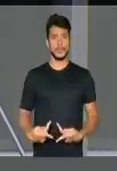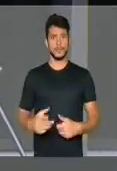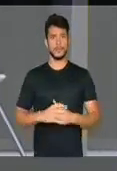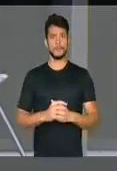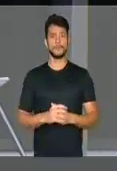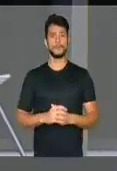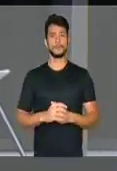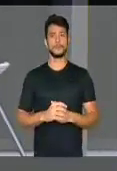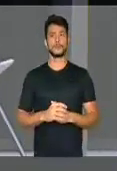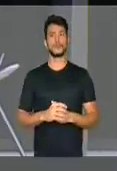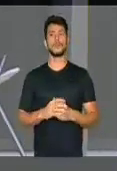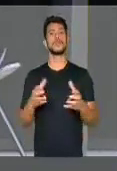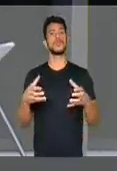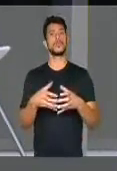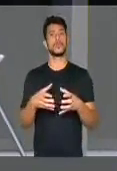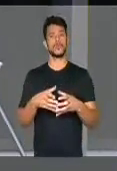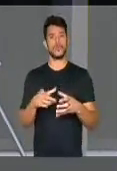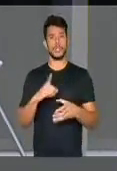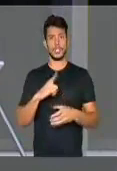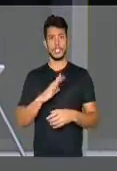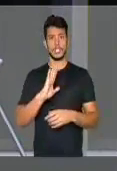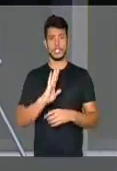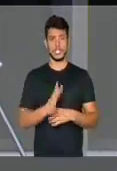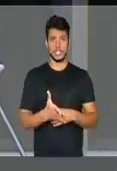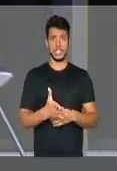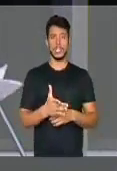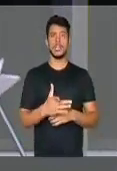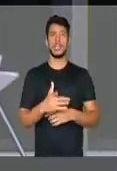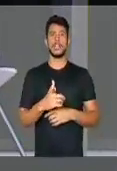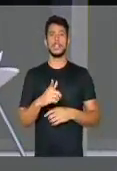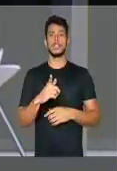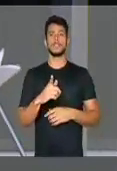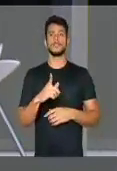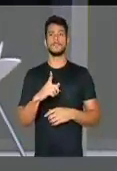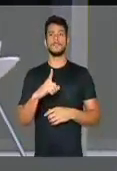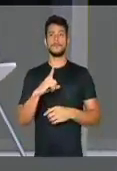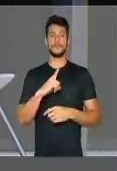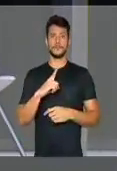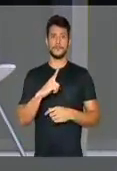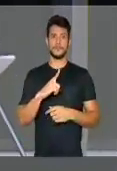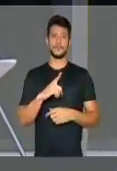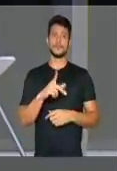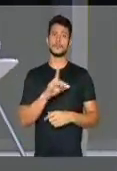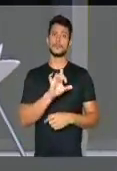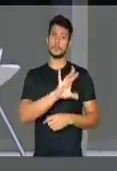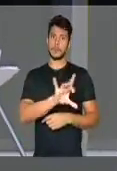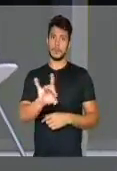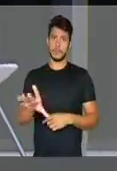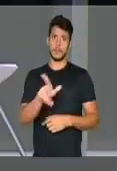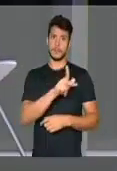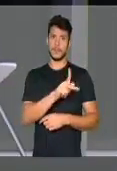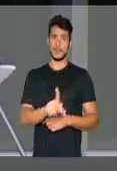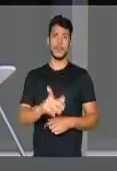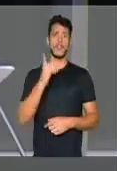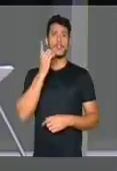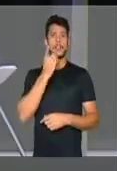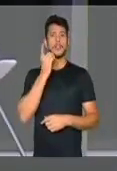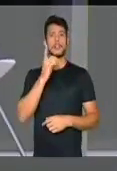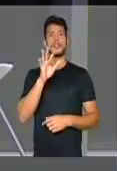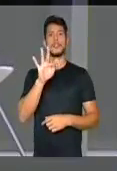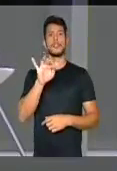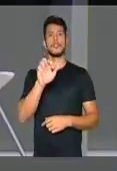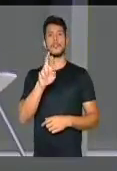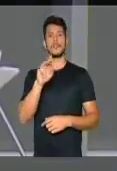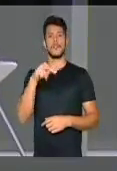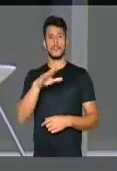com partidos nos vários espectros políticos, através dos seus presidentes, deputado Fernando